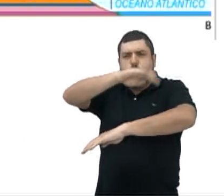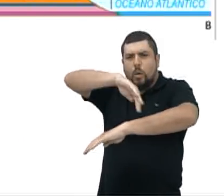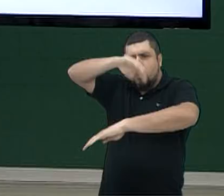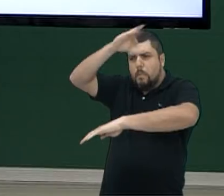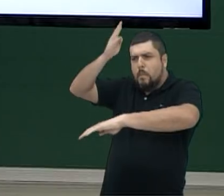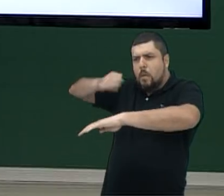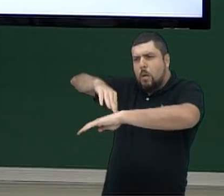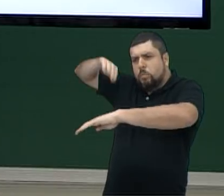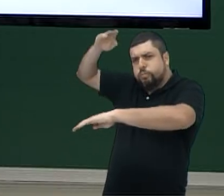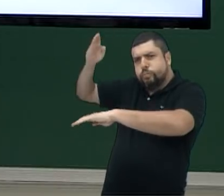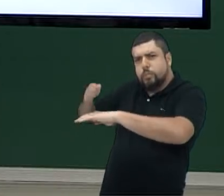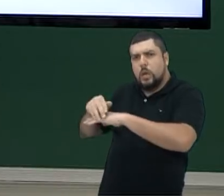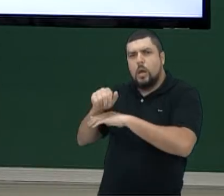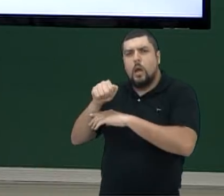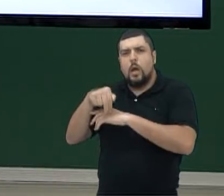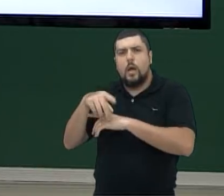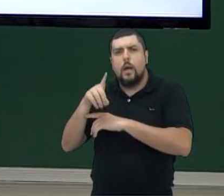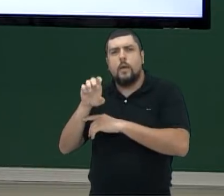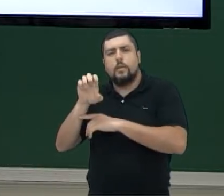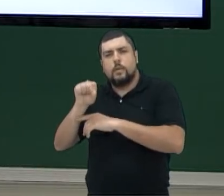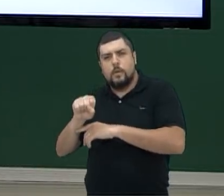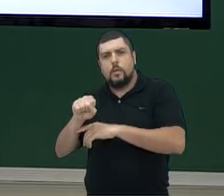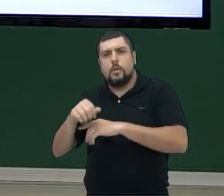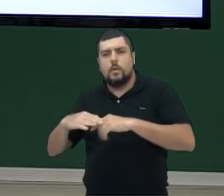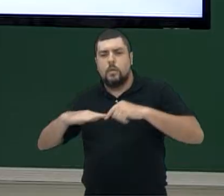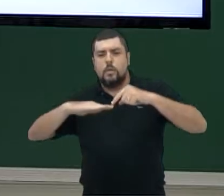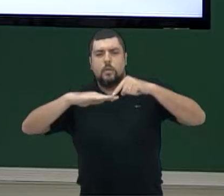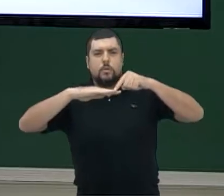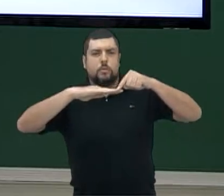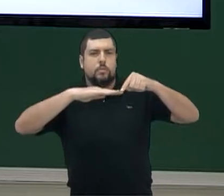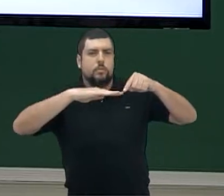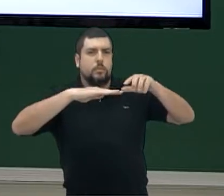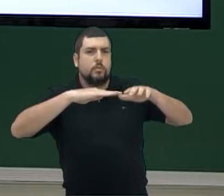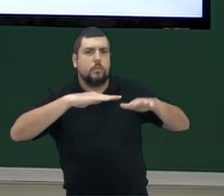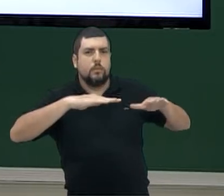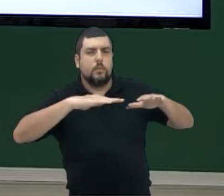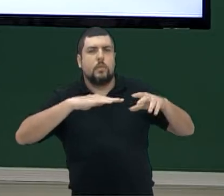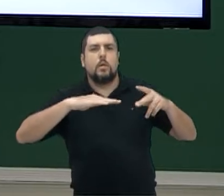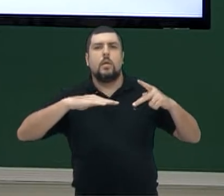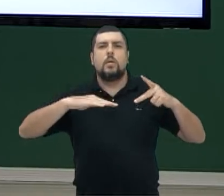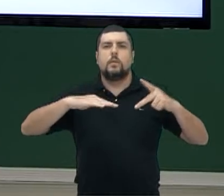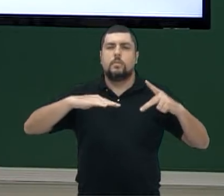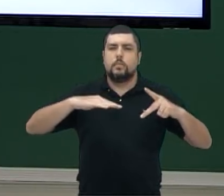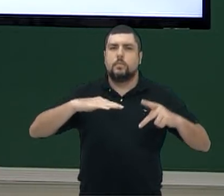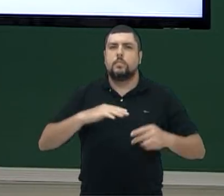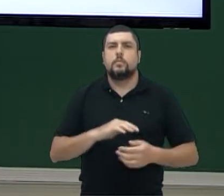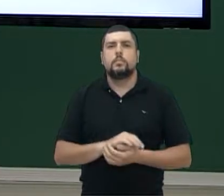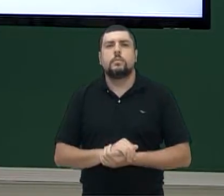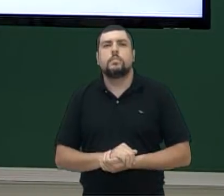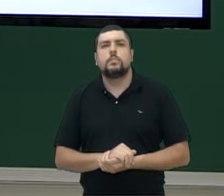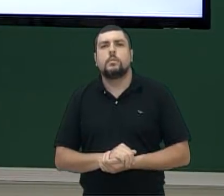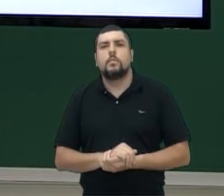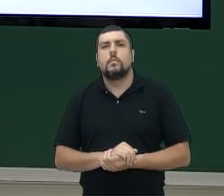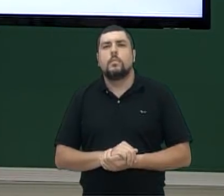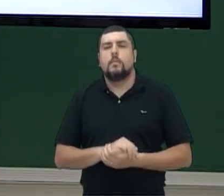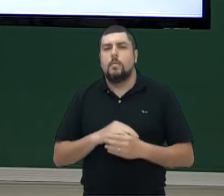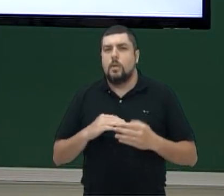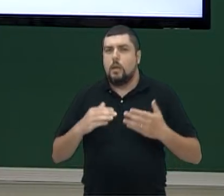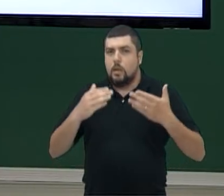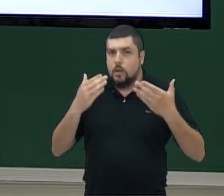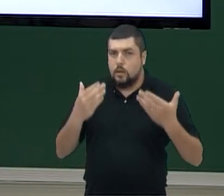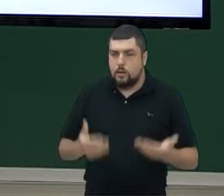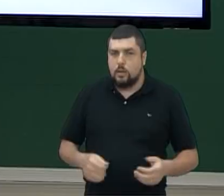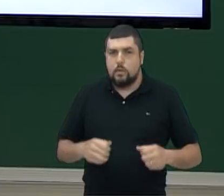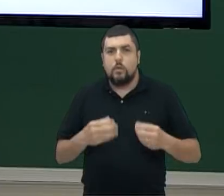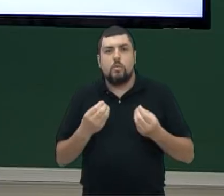é um perfil de como é o relevo do continente americano em duas localidades, destacando as